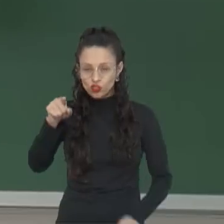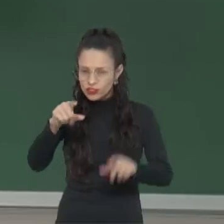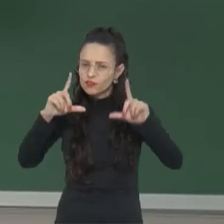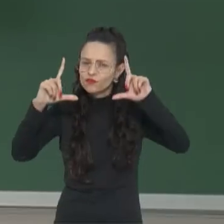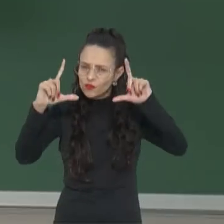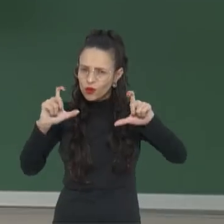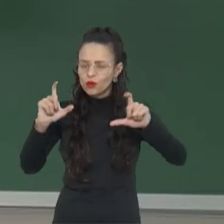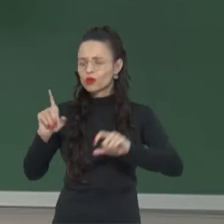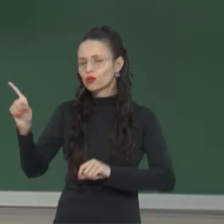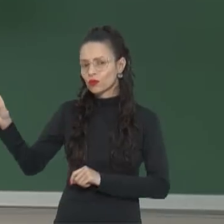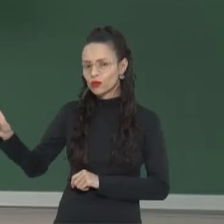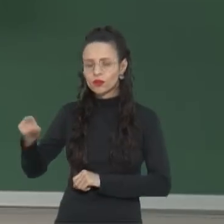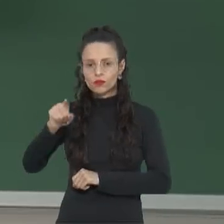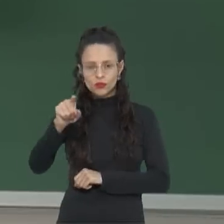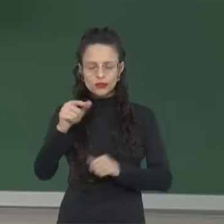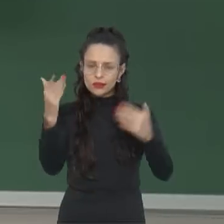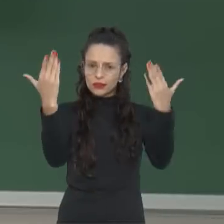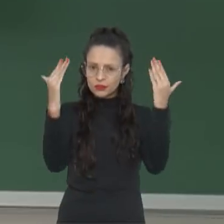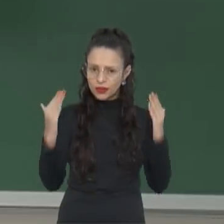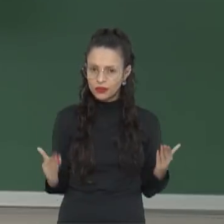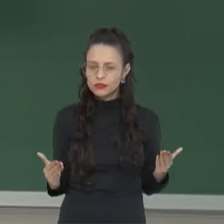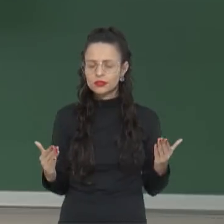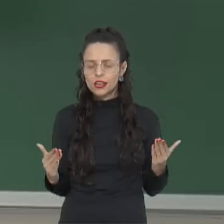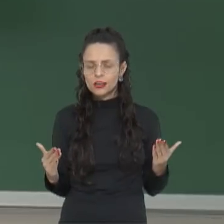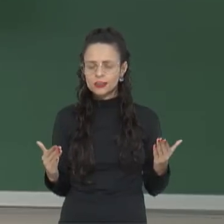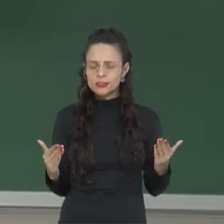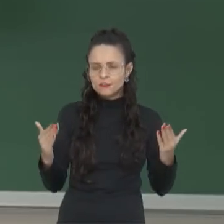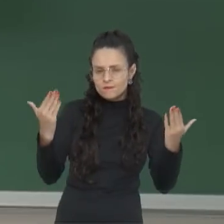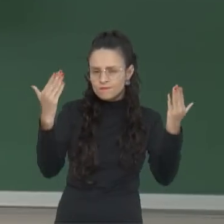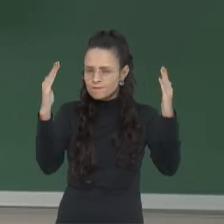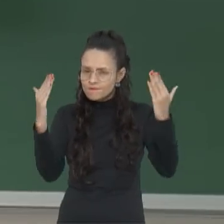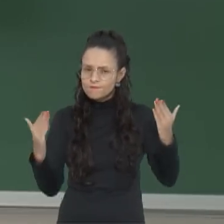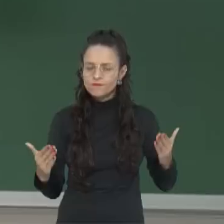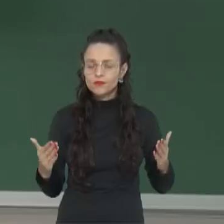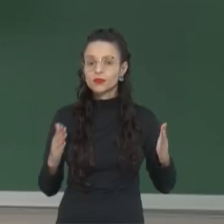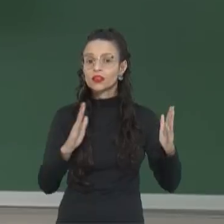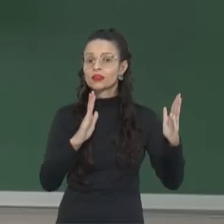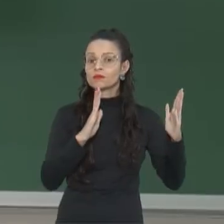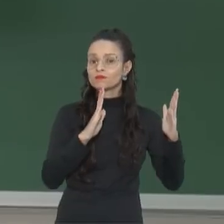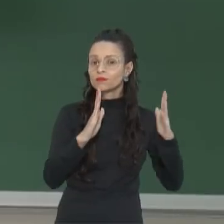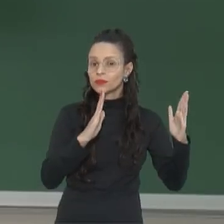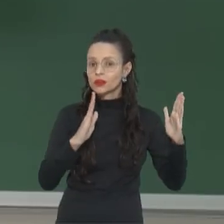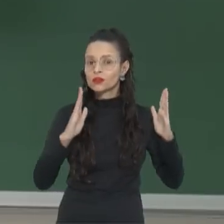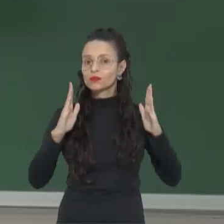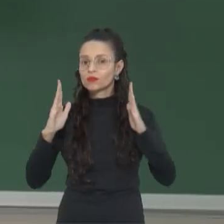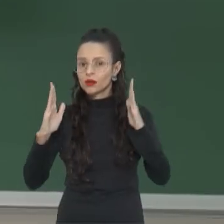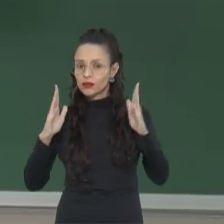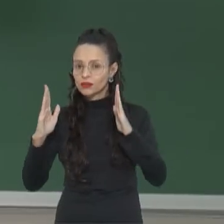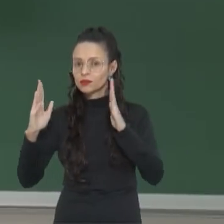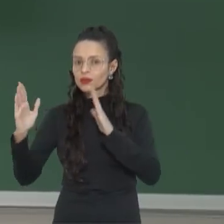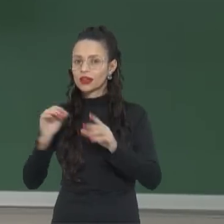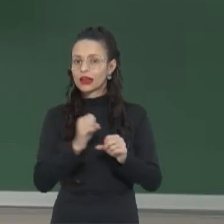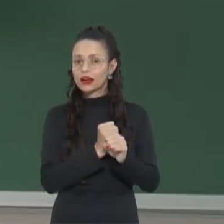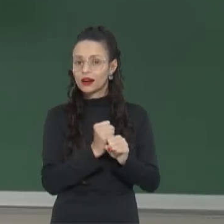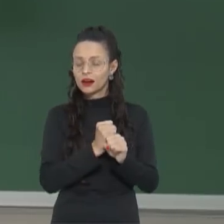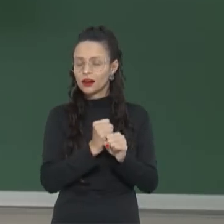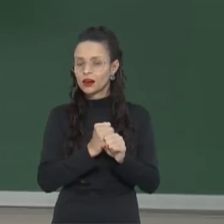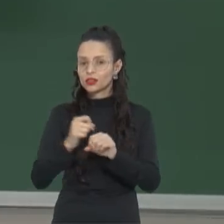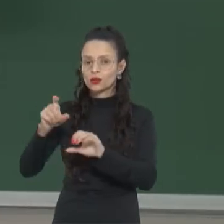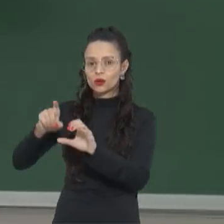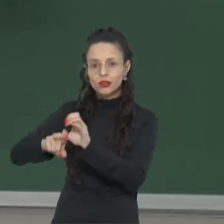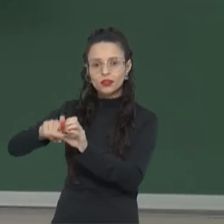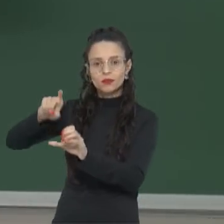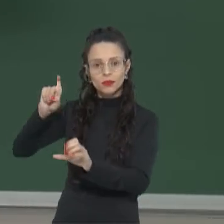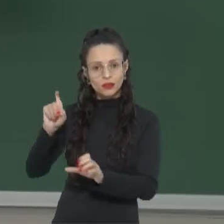vai fotografar ele para você analisar depois com calma. As épocas em que os países se tornaram independentes. Você